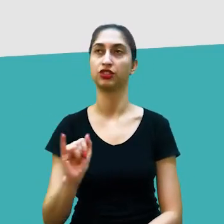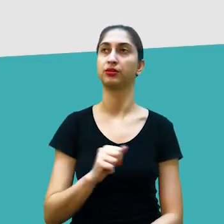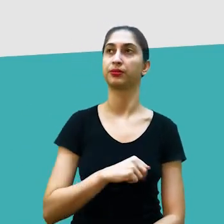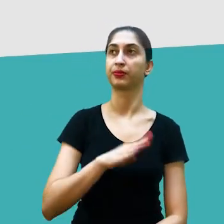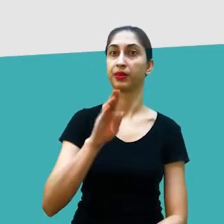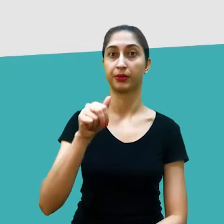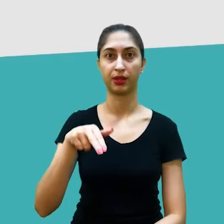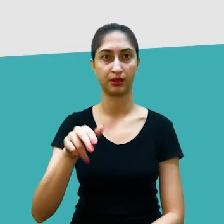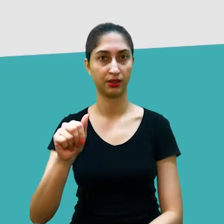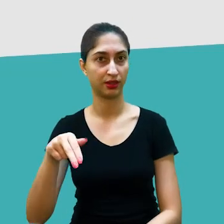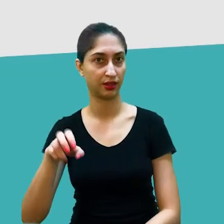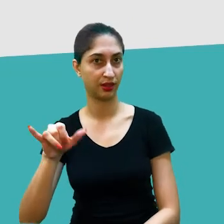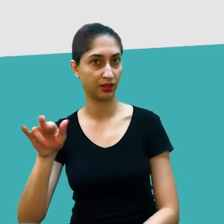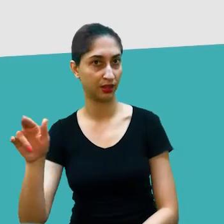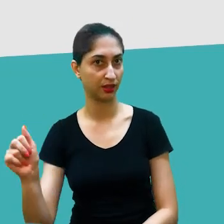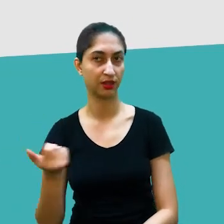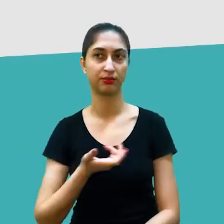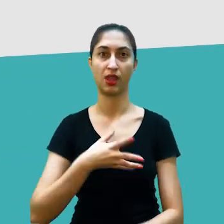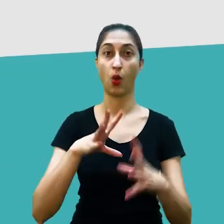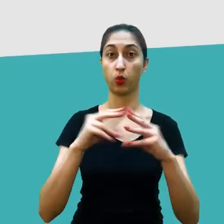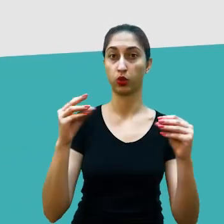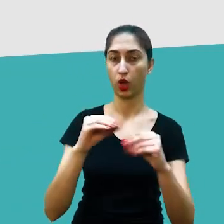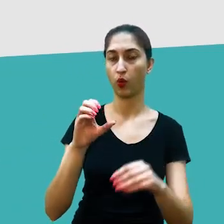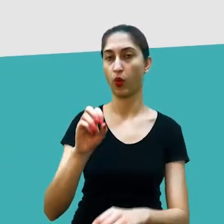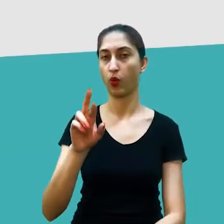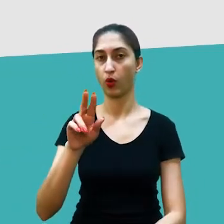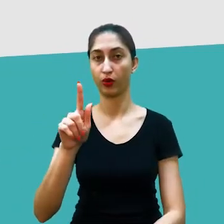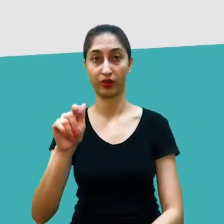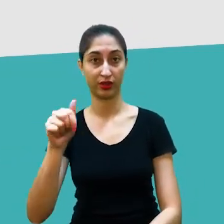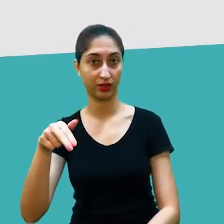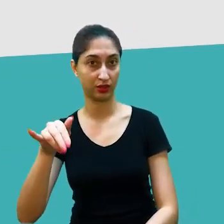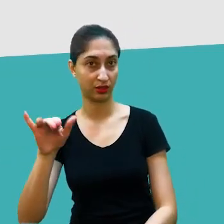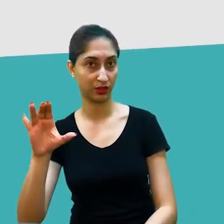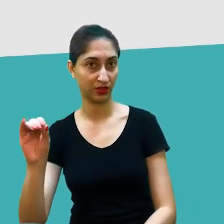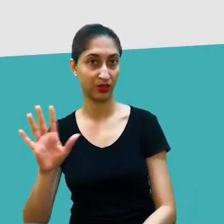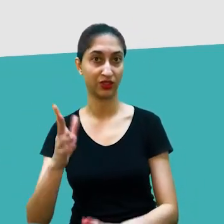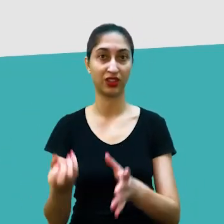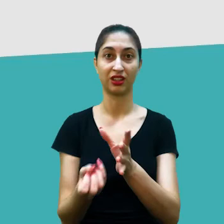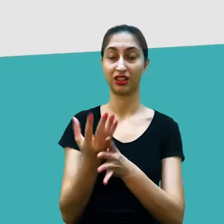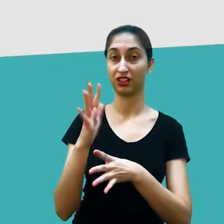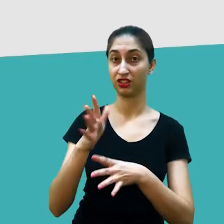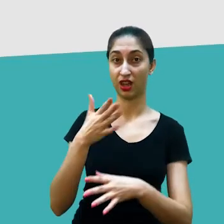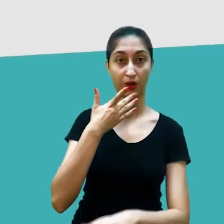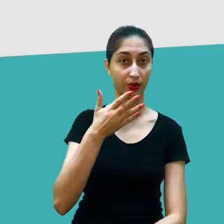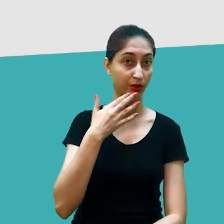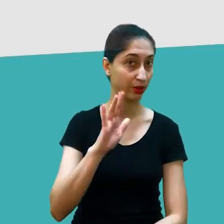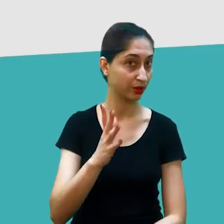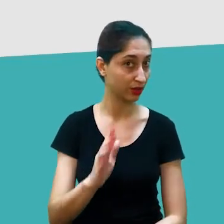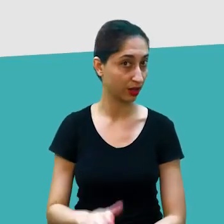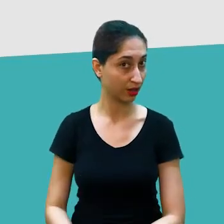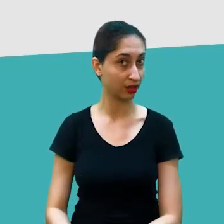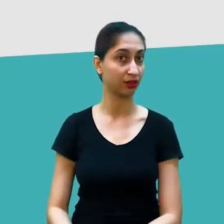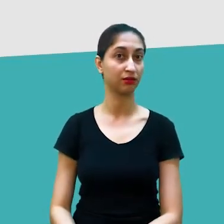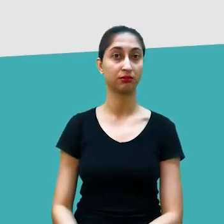né, que é maravilhoso, que inclusive já existe o algodão orgânico que nasce tingido, né, com as cores. E todas